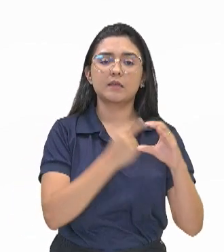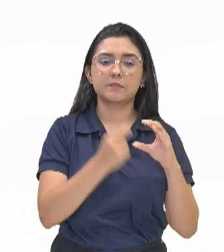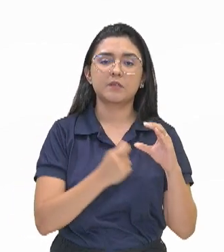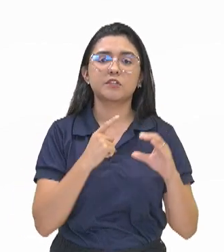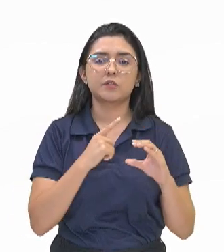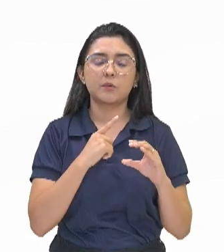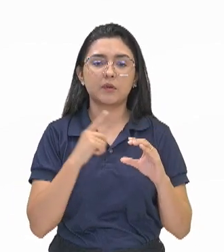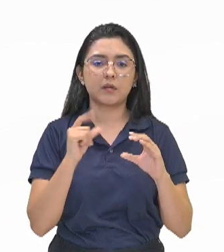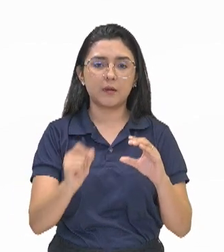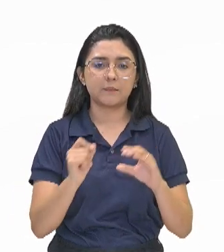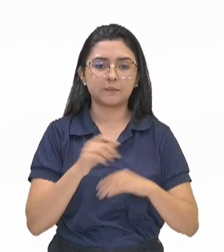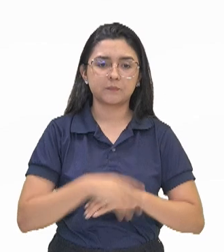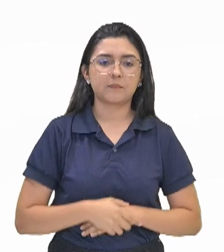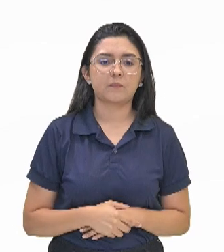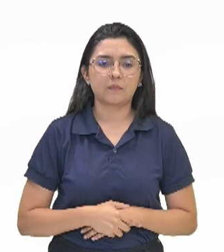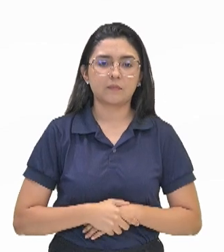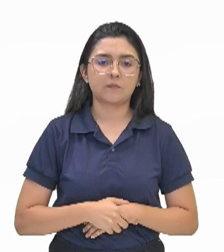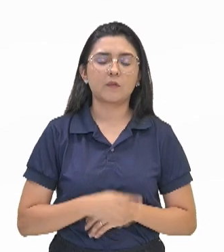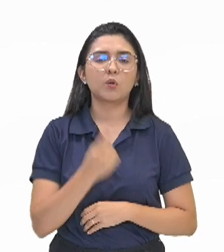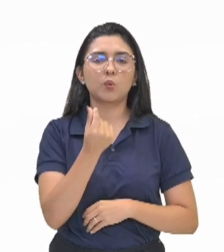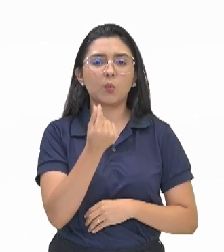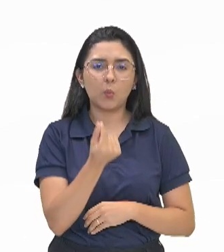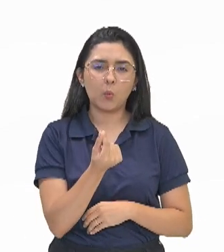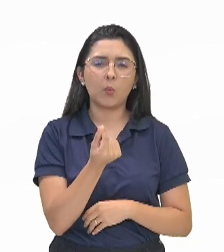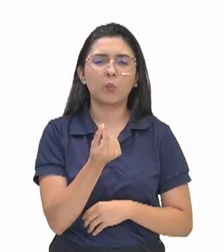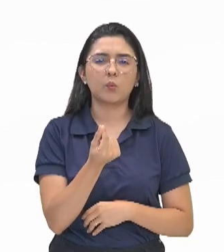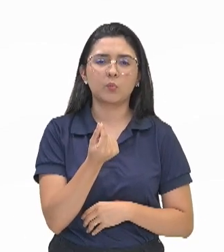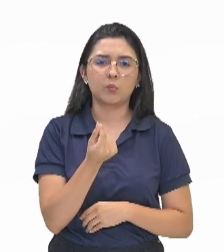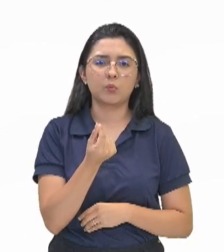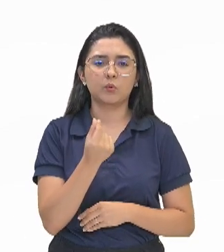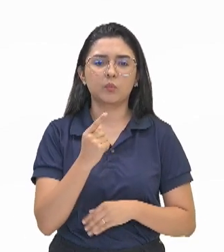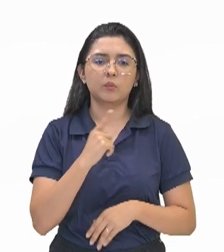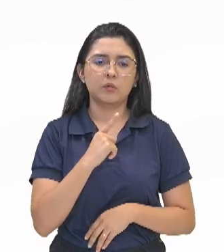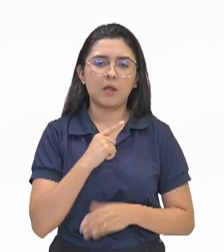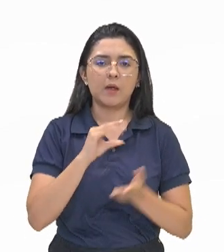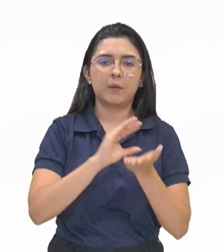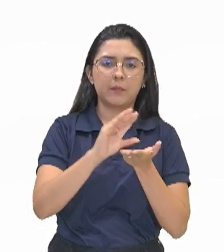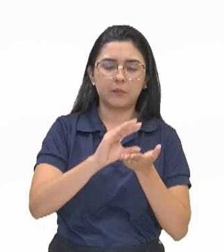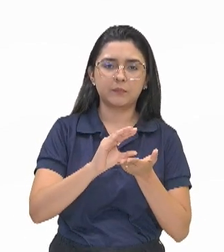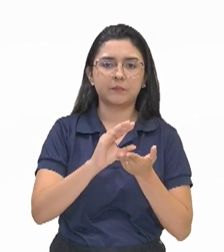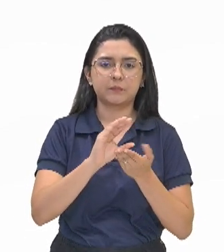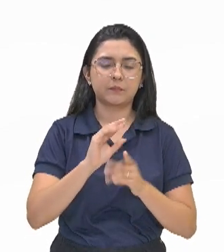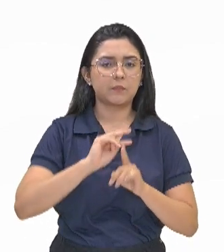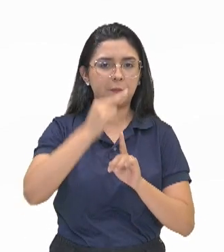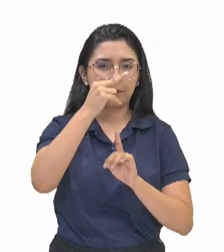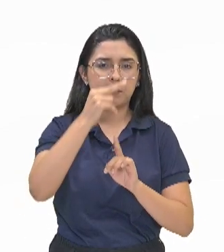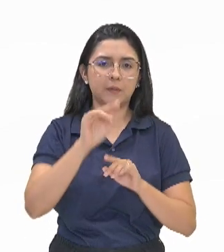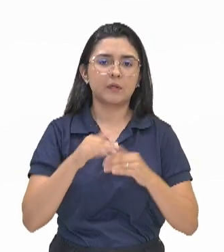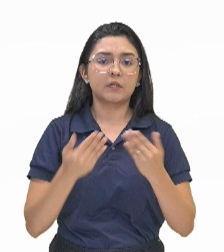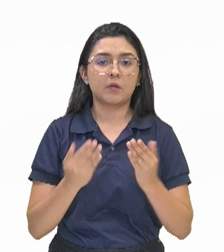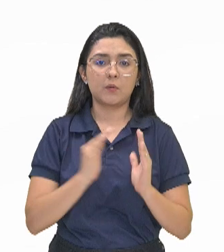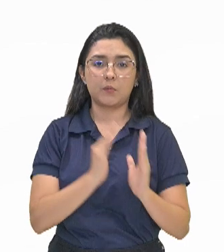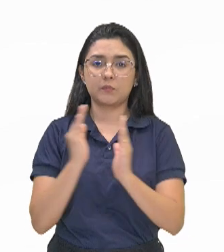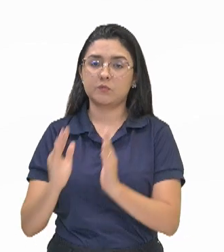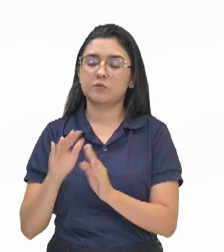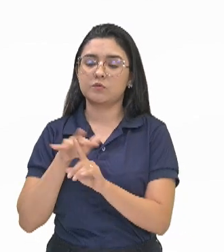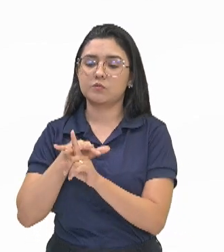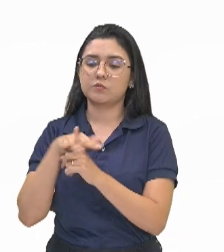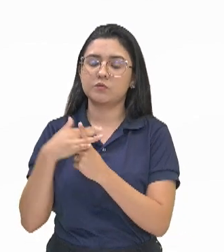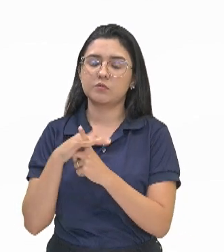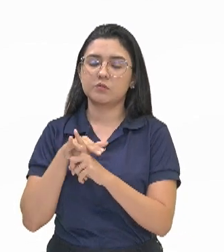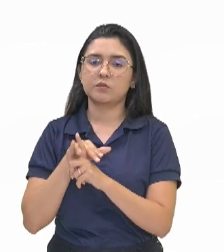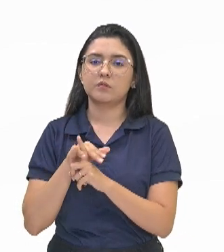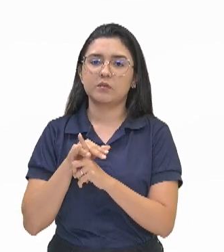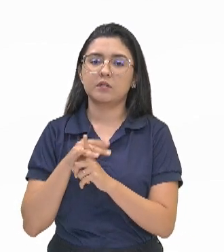lucro e a acumulação de riquezas, a acumulação de capital. O socialismo, ele tem o